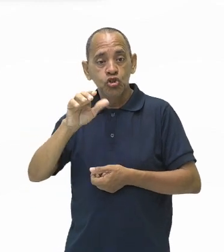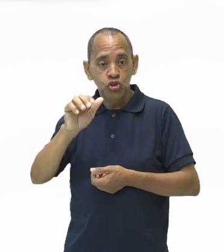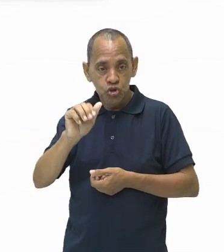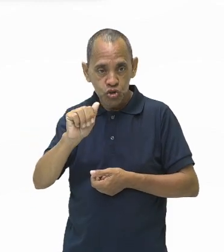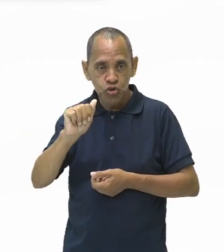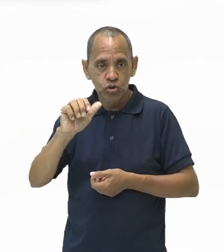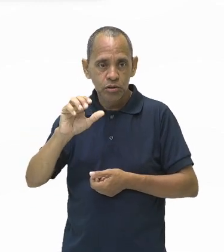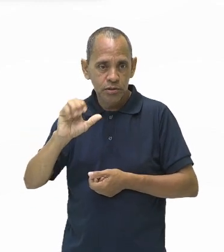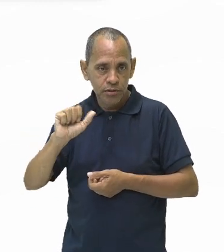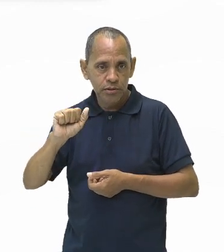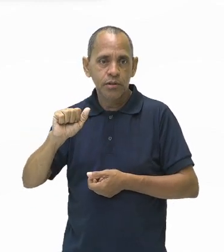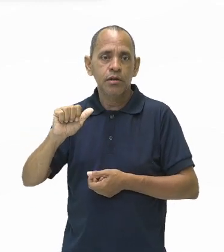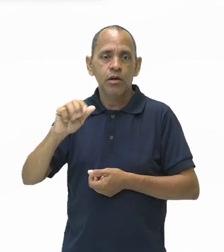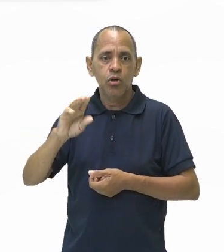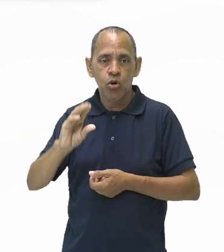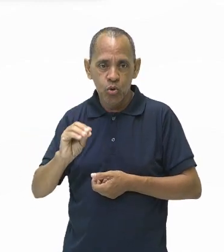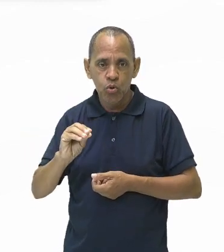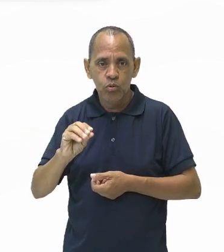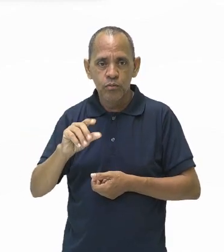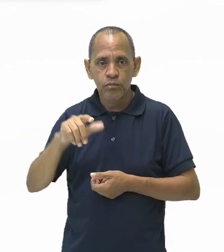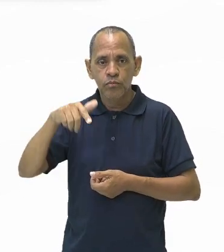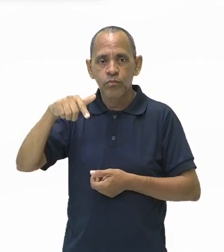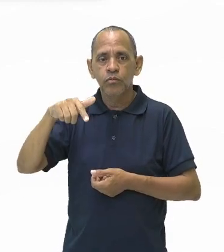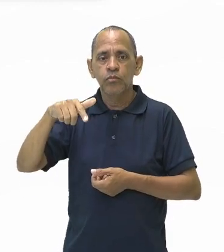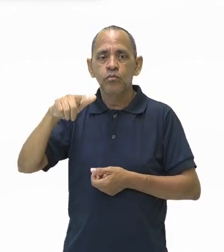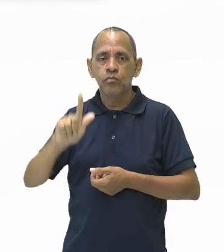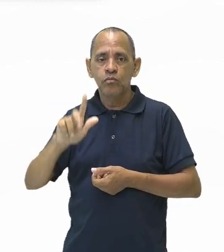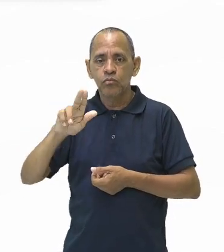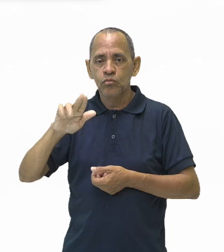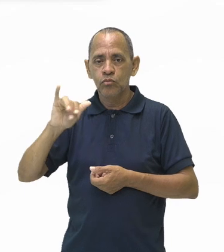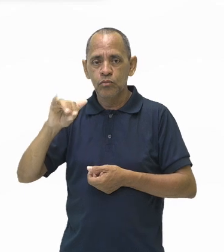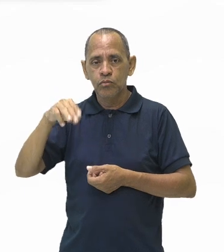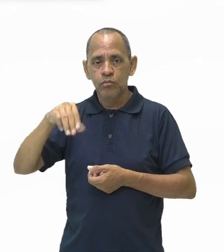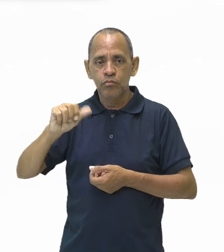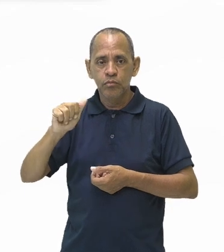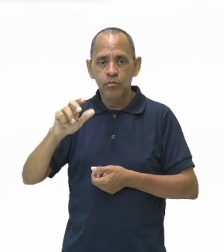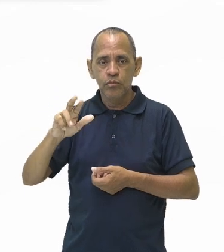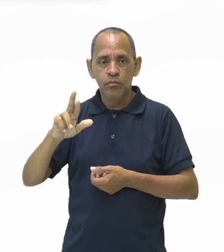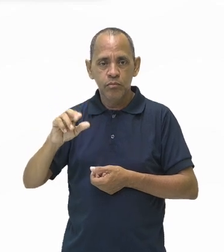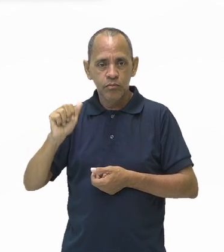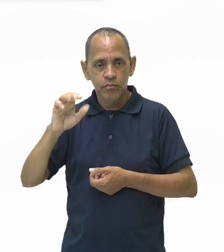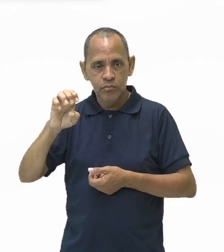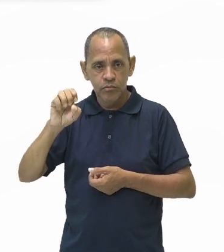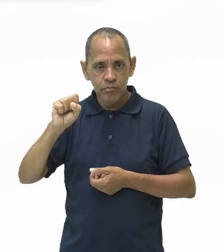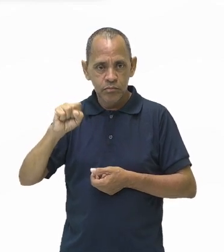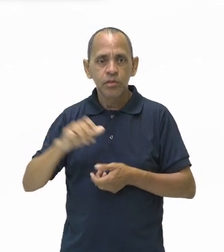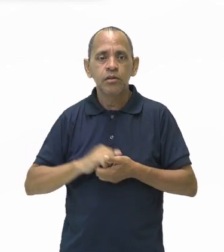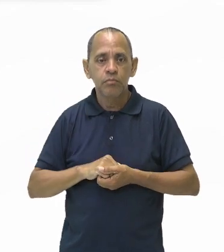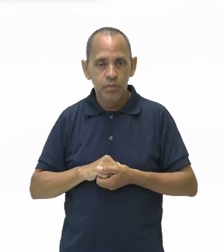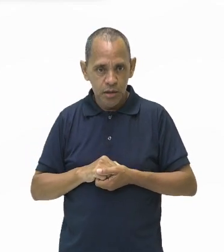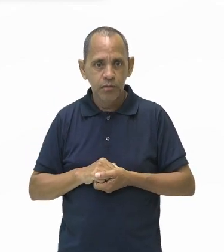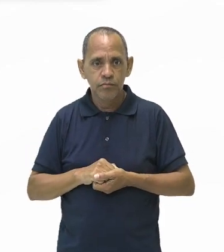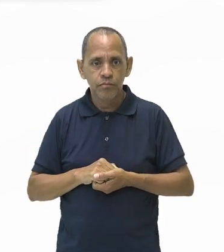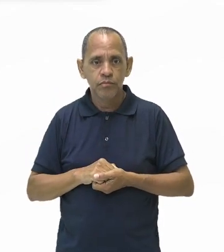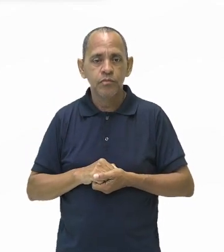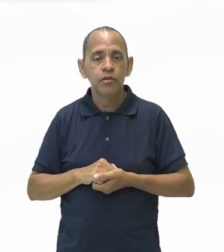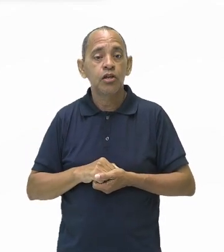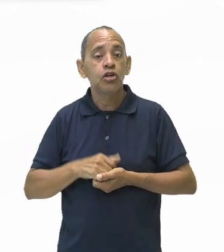João Guimarães Rosa, tá bom? Ele nasceu em Cordisburgo, Minas Gerais, em 27 de junho